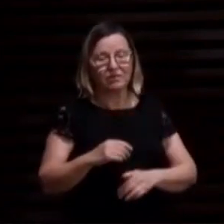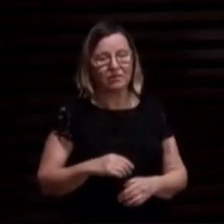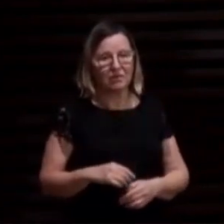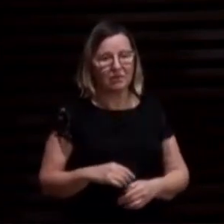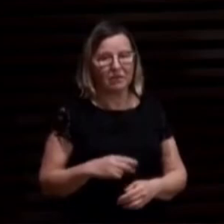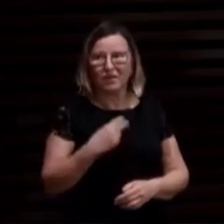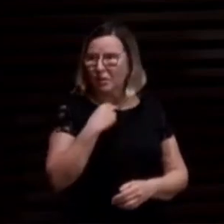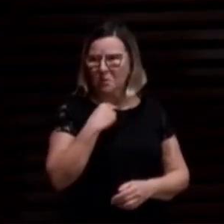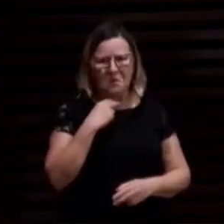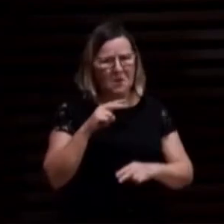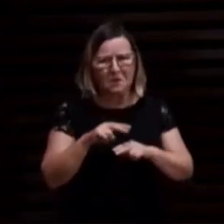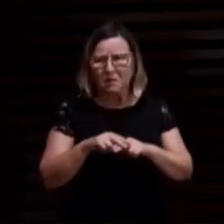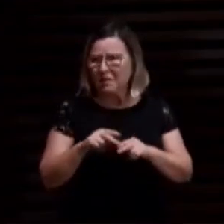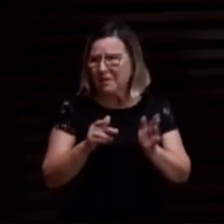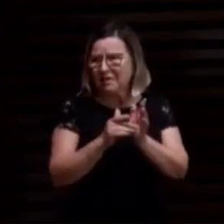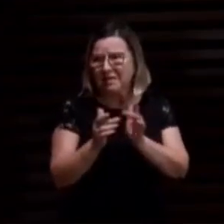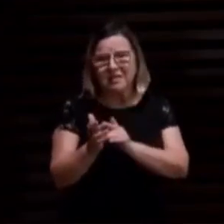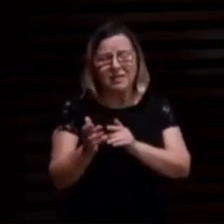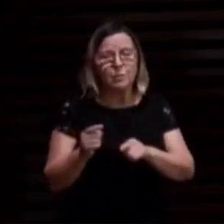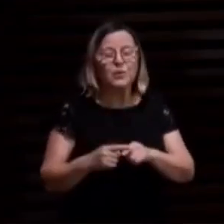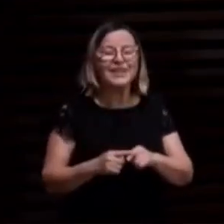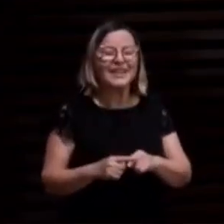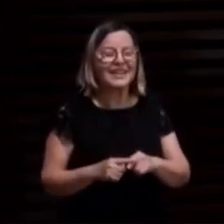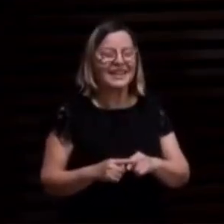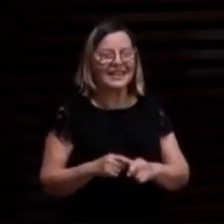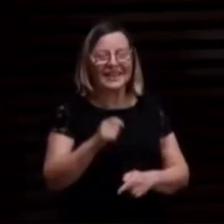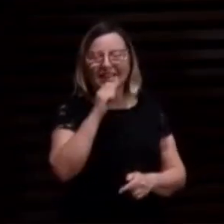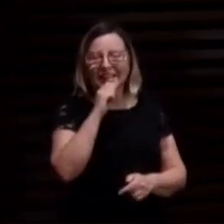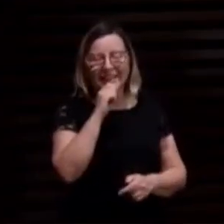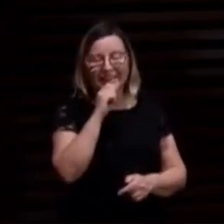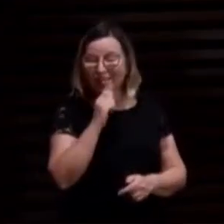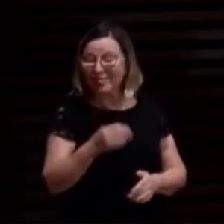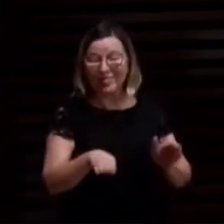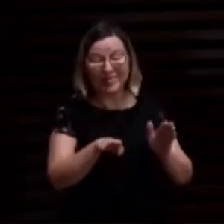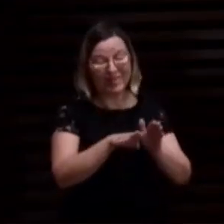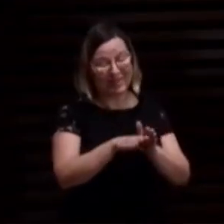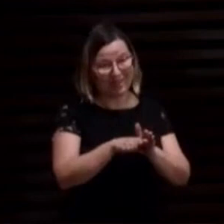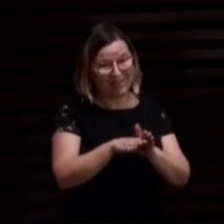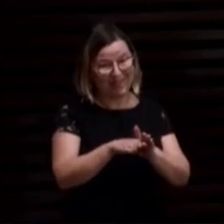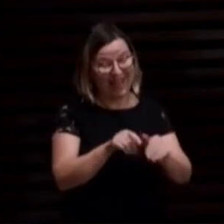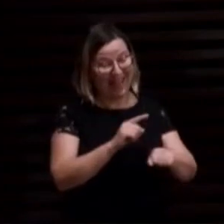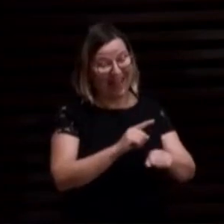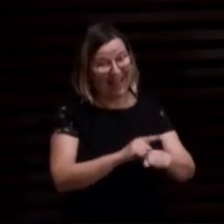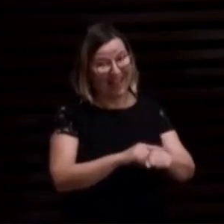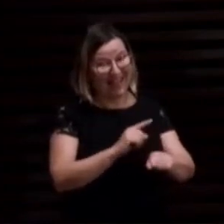Mas por que eles não prenderam? Porque ainda não havia chegado a sua